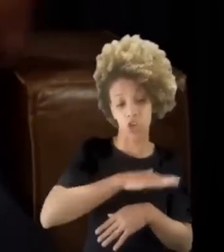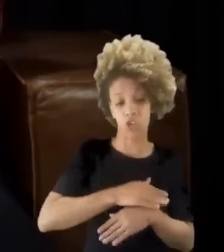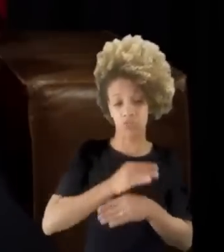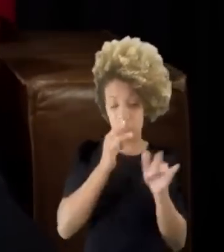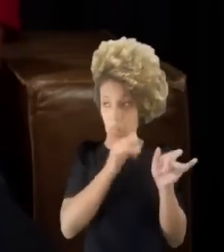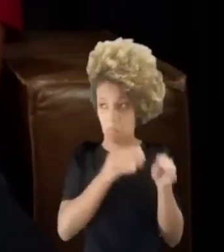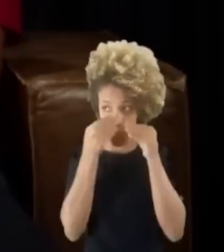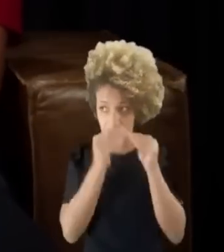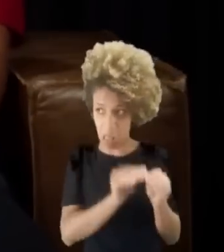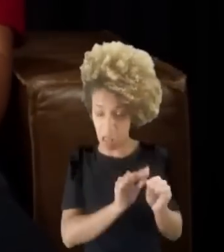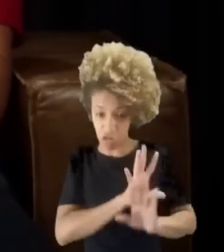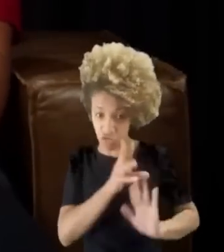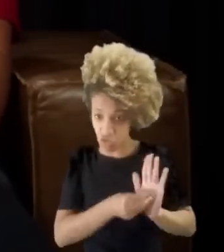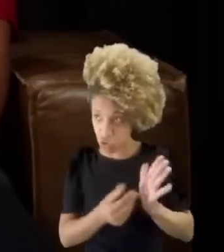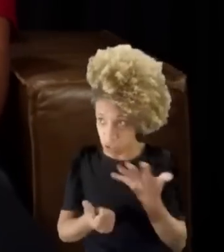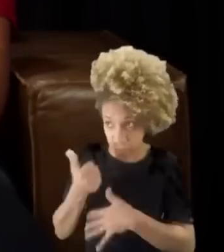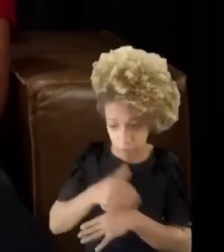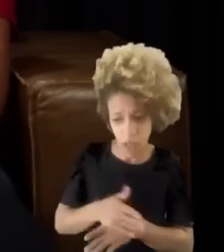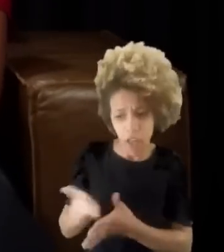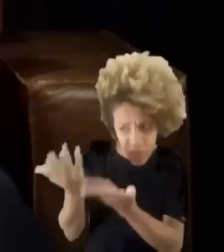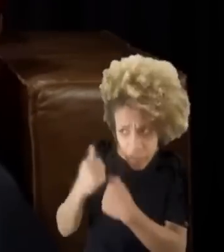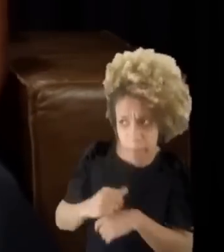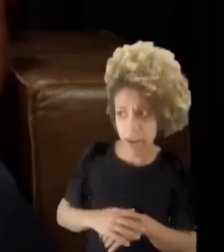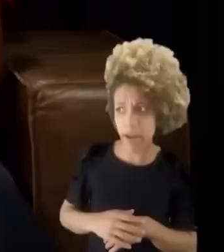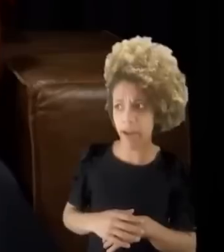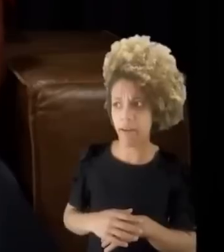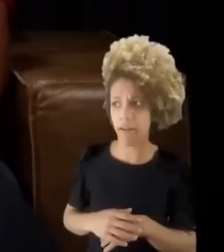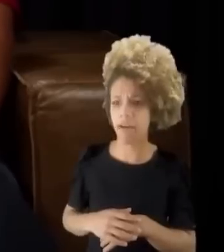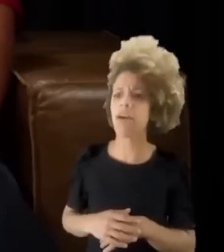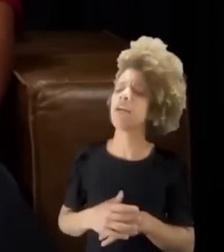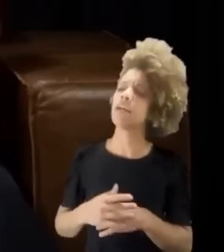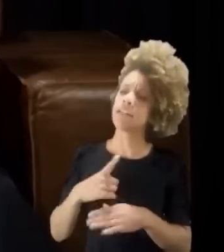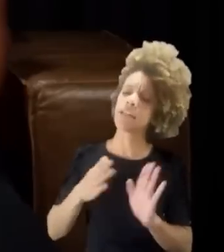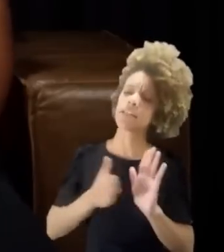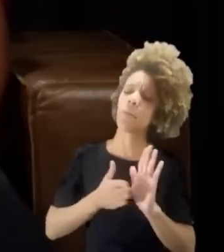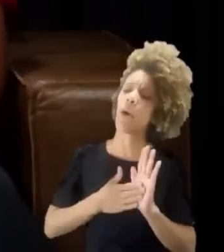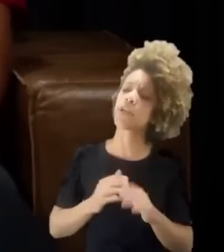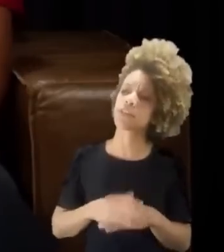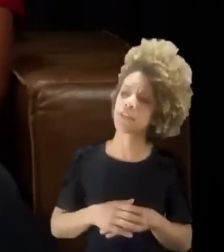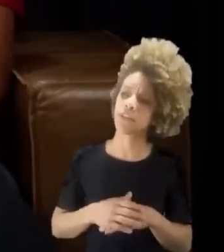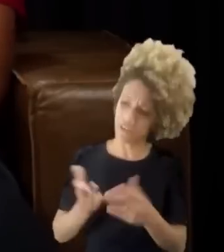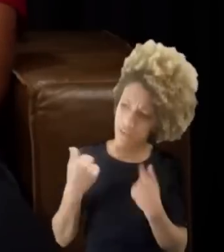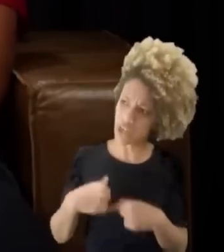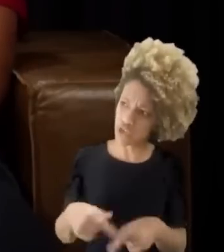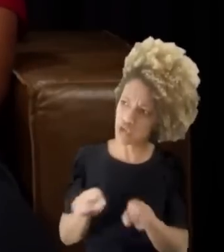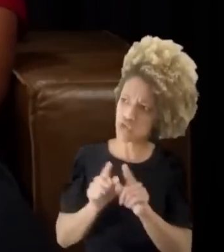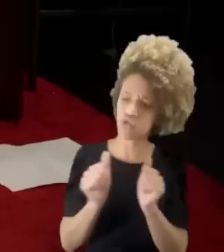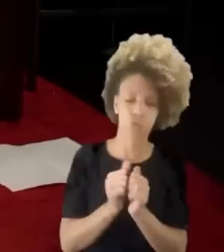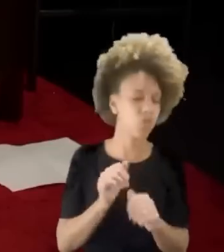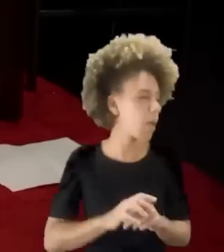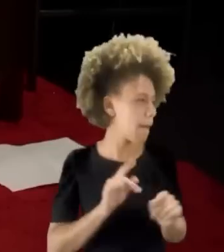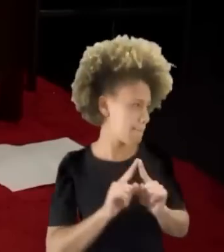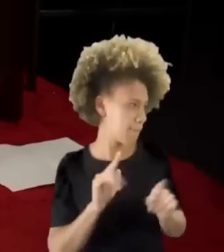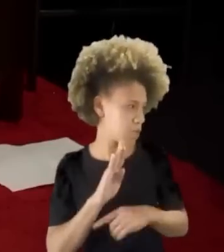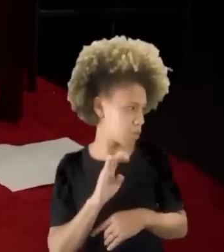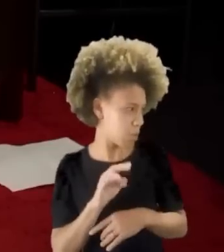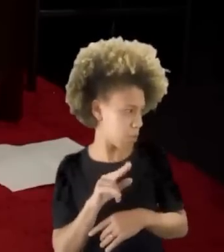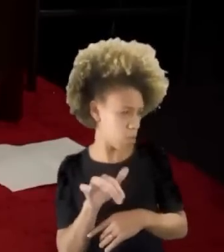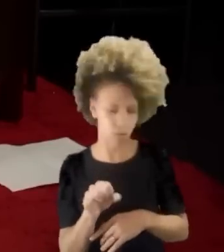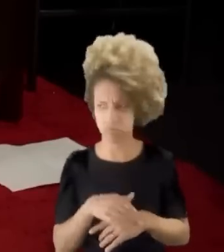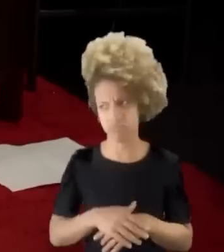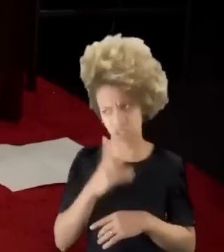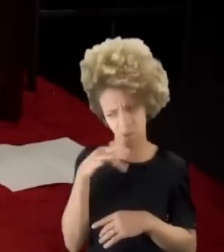olhou ao seu redor e ficou com nojo de todo esse privilégio vem pra cá mano traz essas ideias para cá tá ligado mano mas eu acho que o bônus Foi